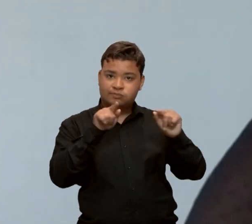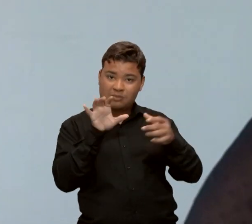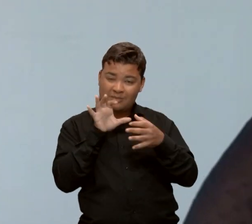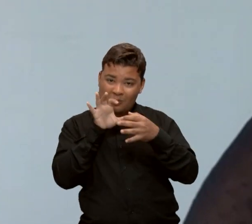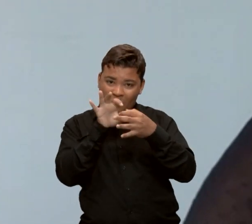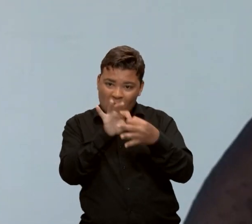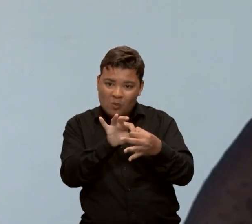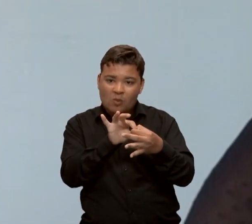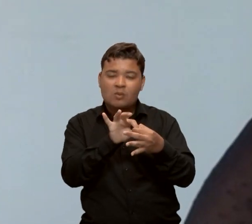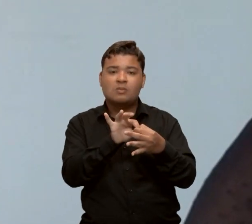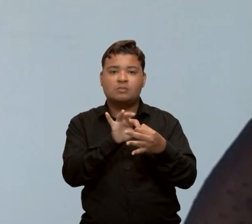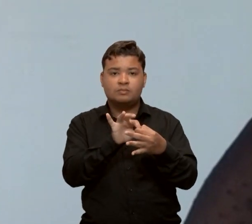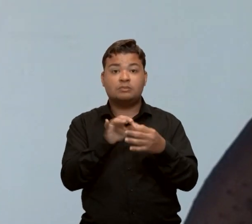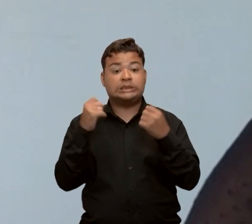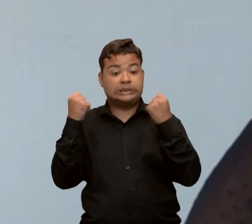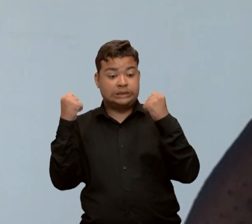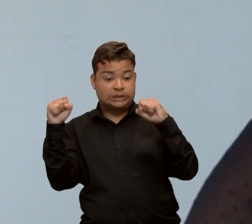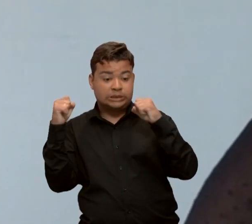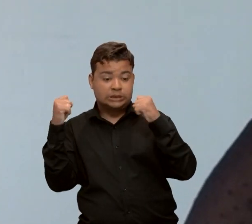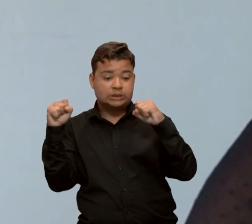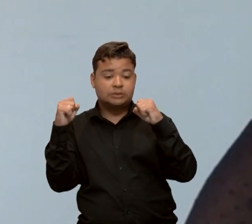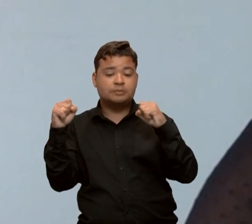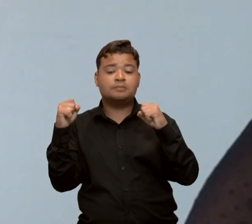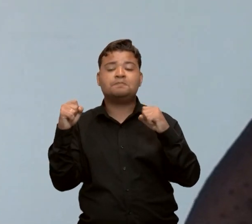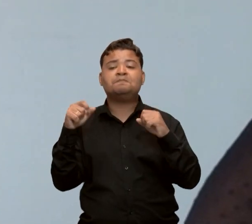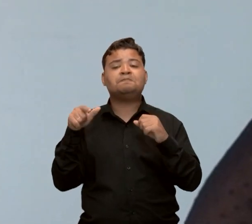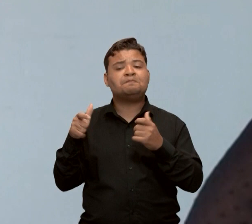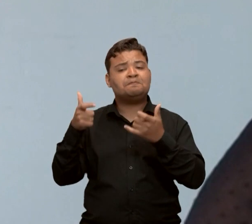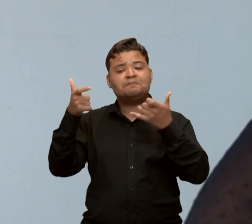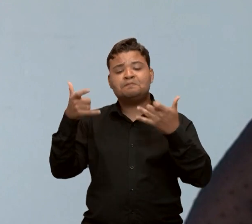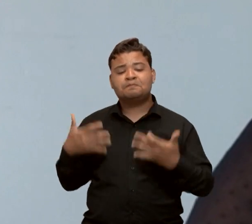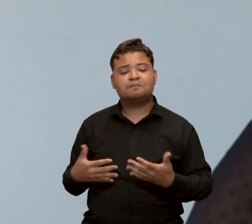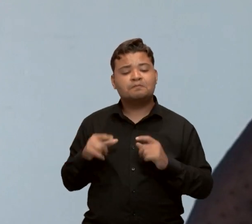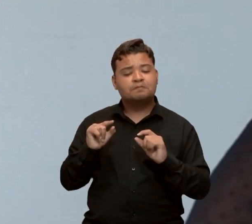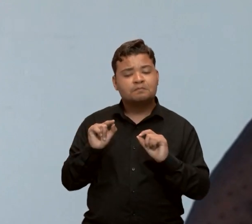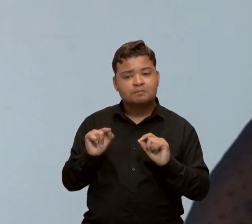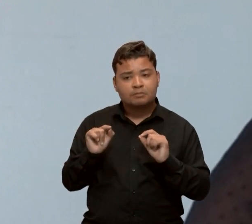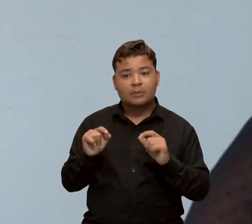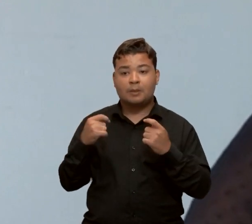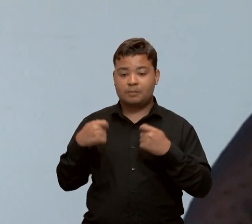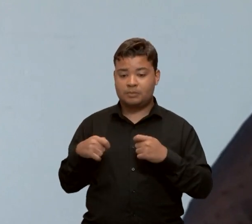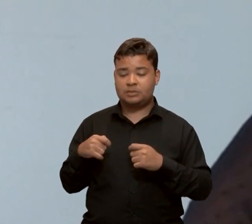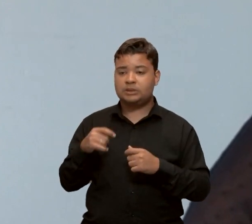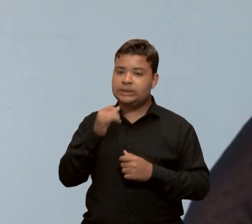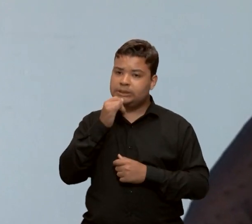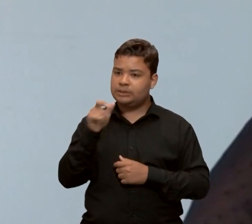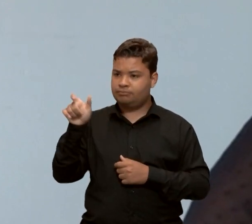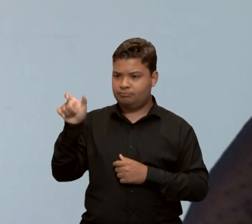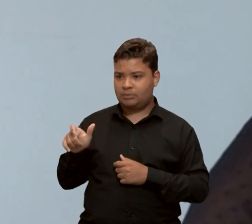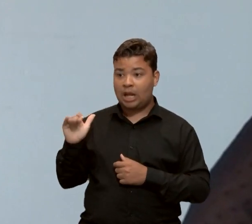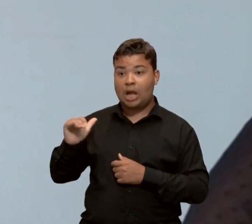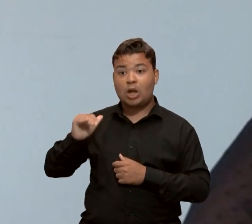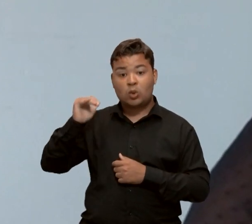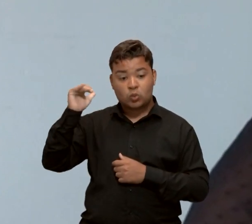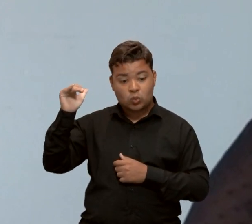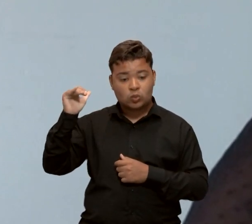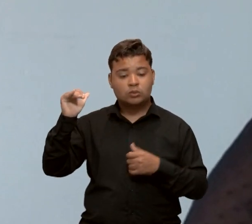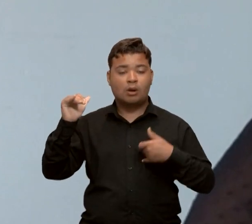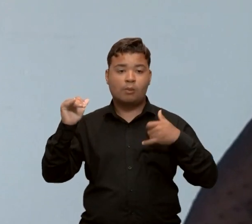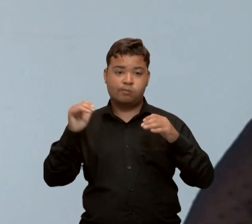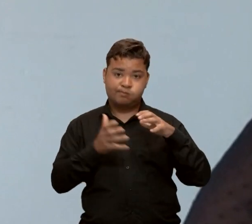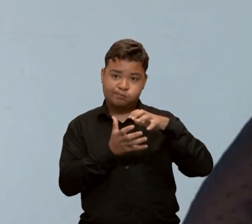exercício, a gente tem preconizado que a gente precisa, né, um adulto e um idoso, ele precisa de ter pelo